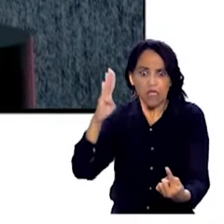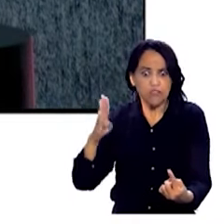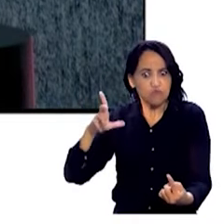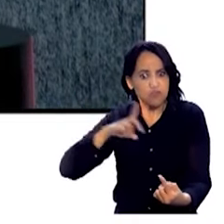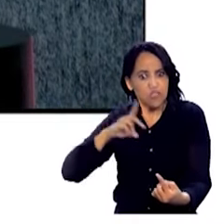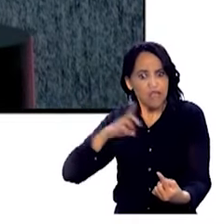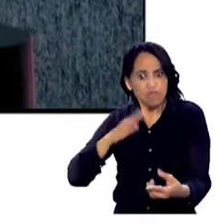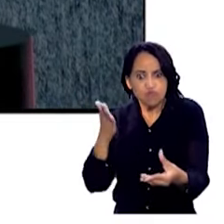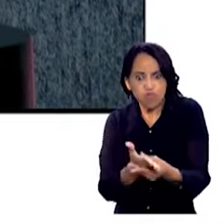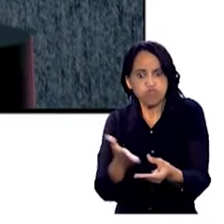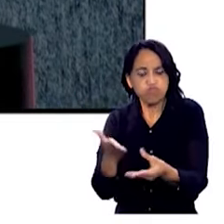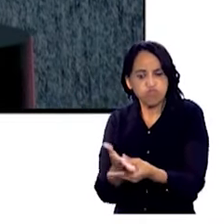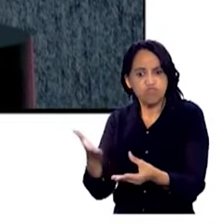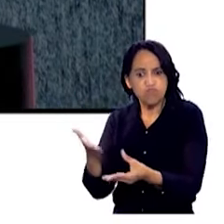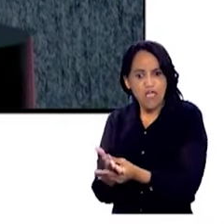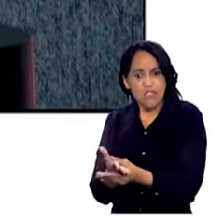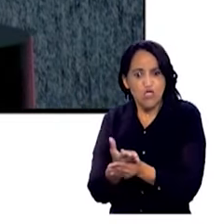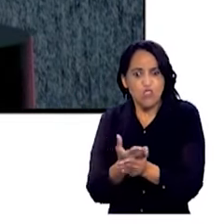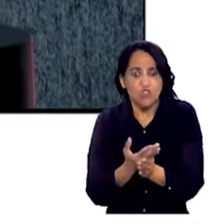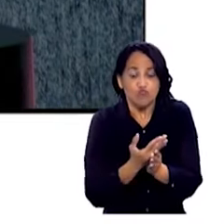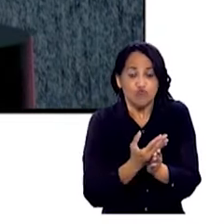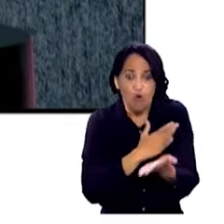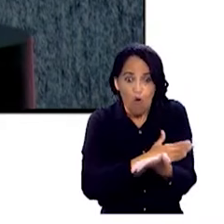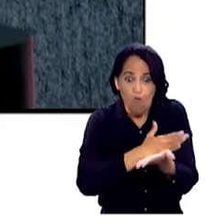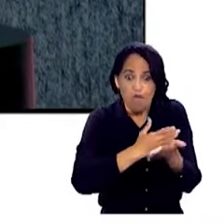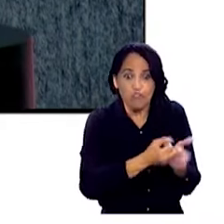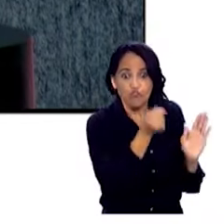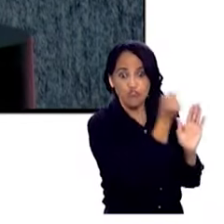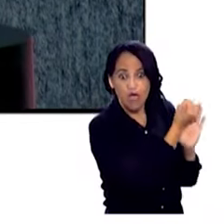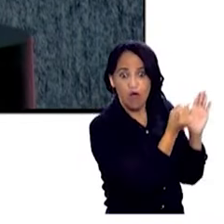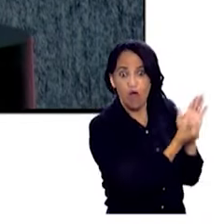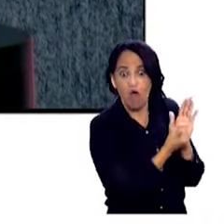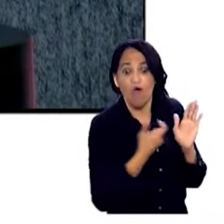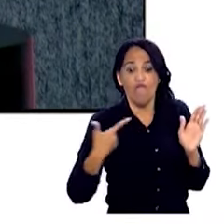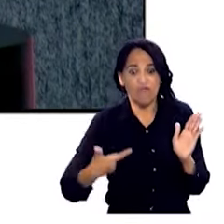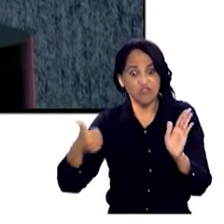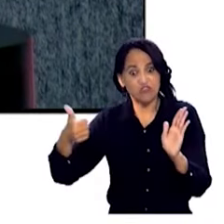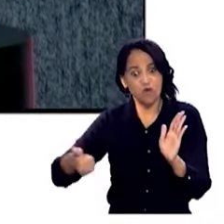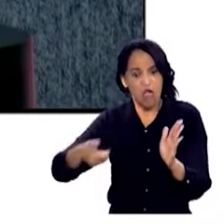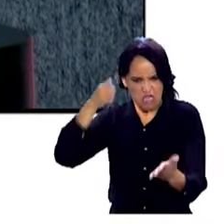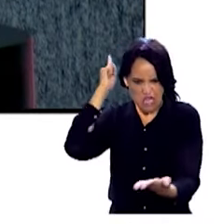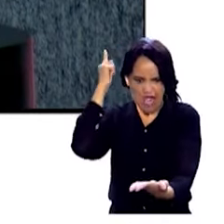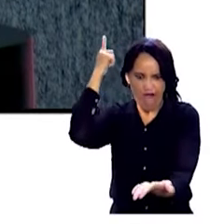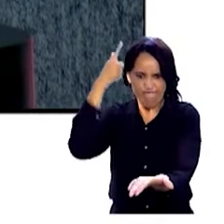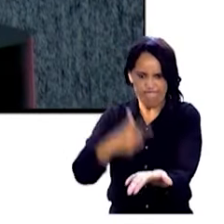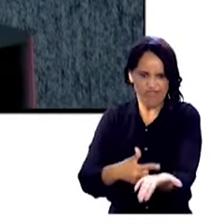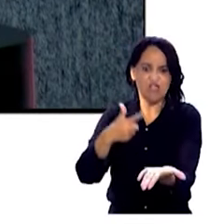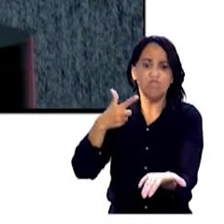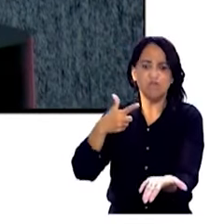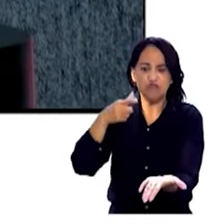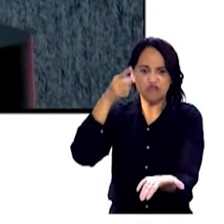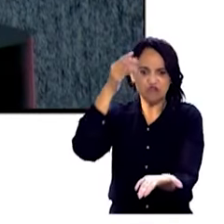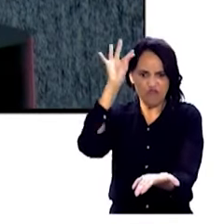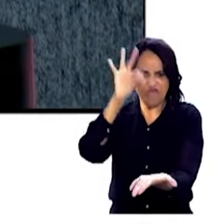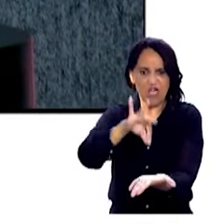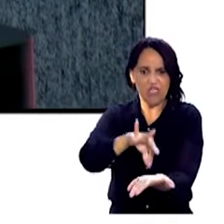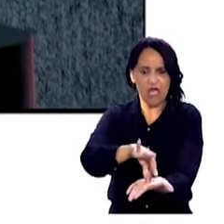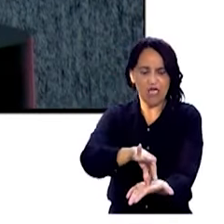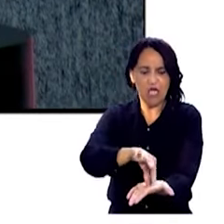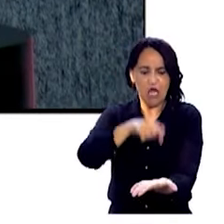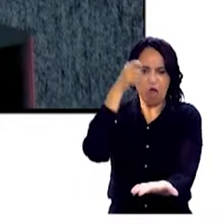XXI do Supremo Tribunal Federal e do Superior Tribunal de Justiça que afirmam com todas as letras a